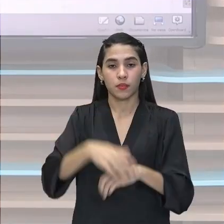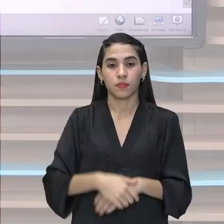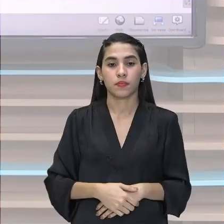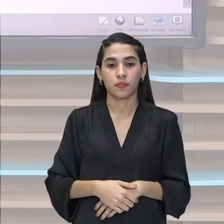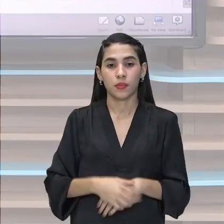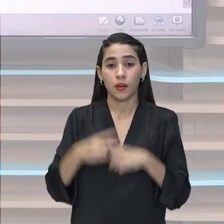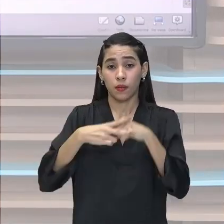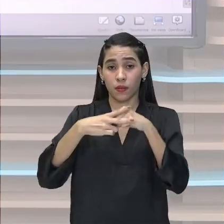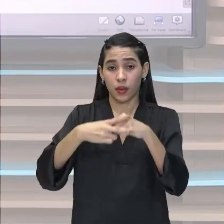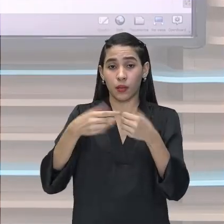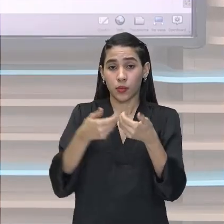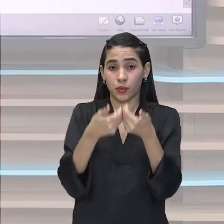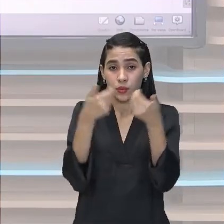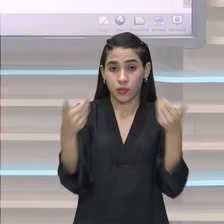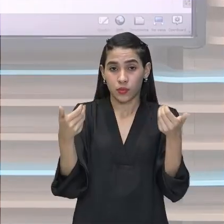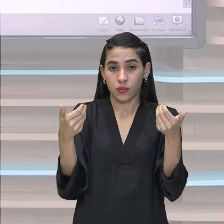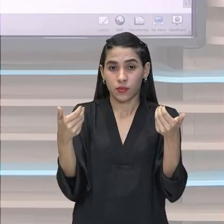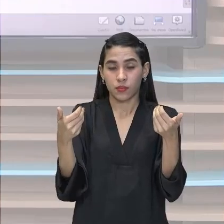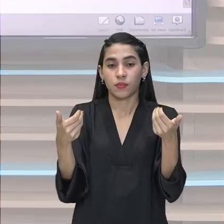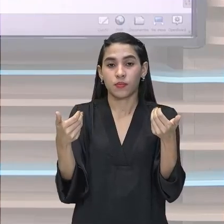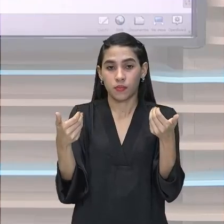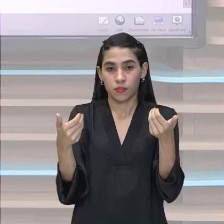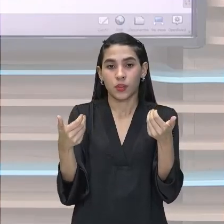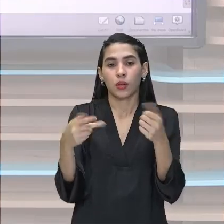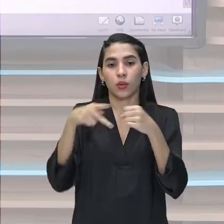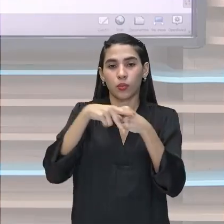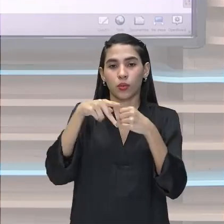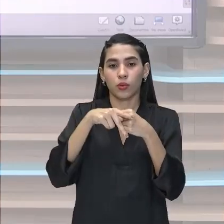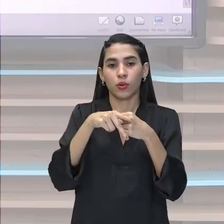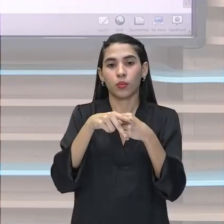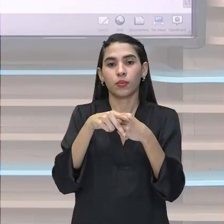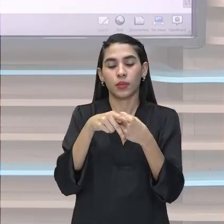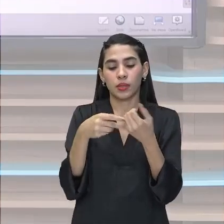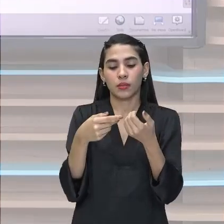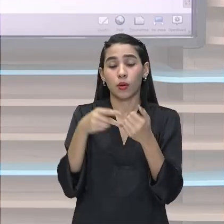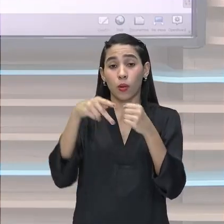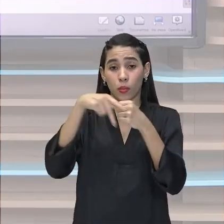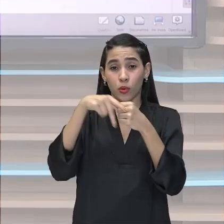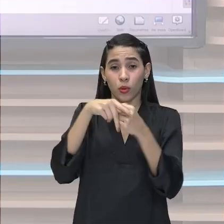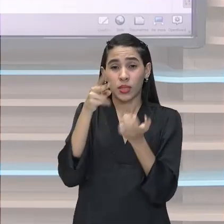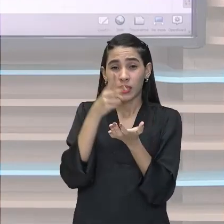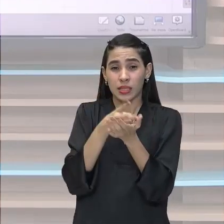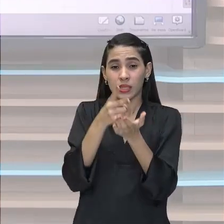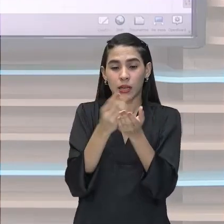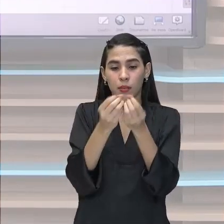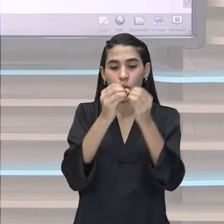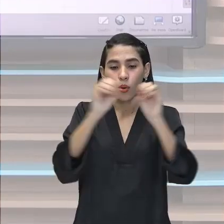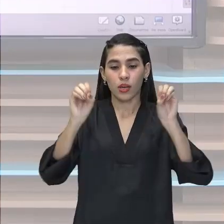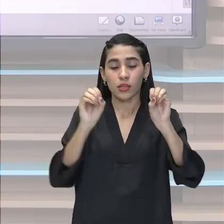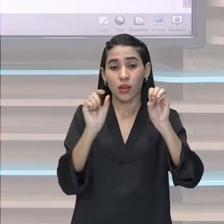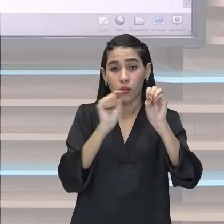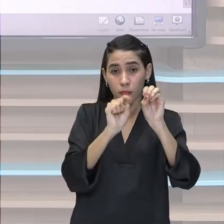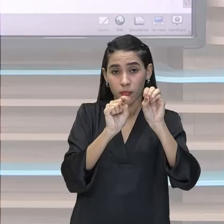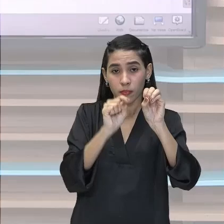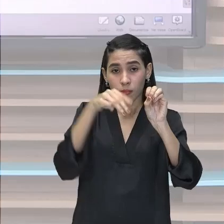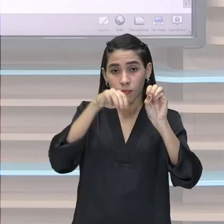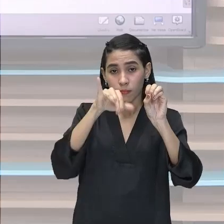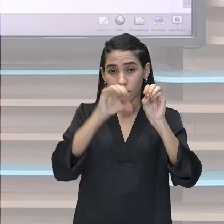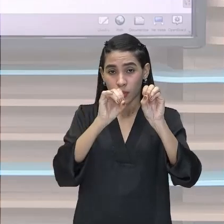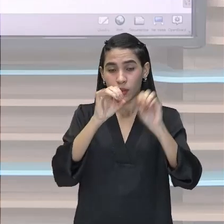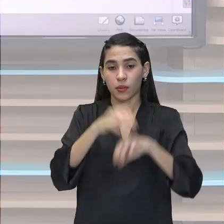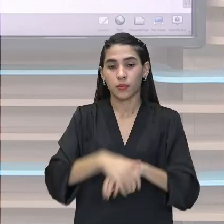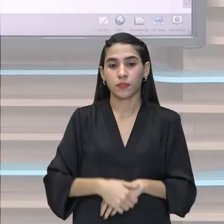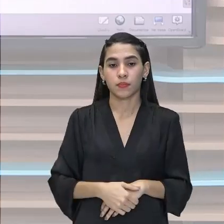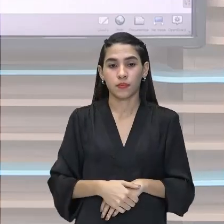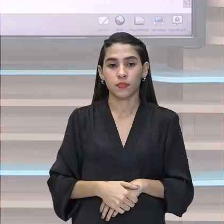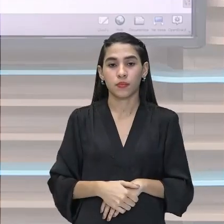ali vai estar dividido e o meu pronome vai vir bem no meio do meu verbo. Não esqueçam, gente, essa aqui é a mais fácil.